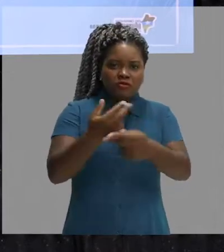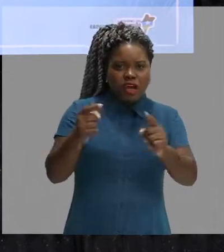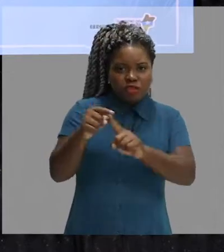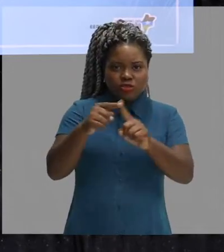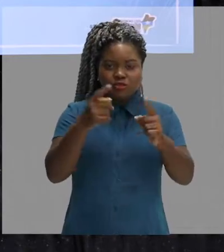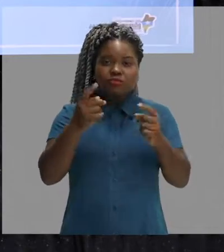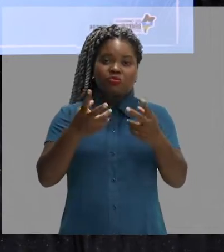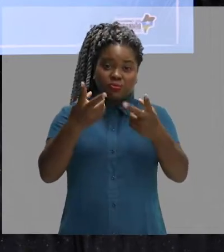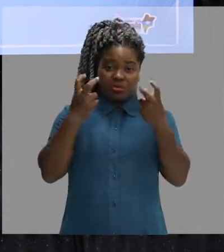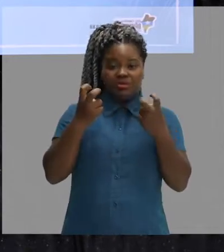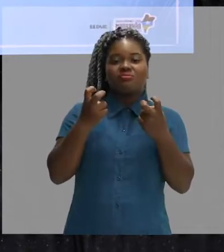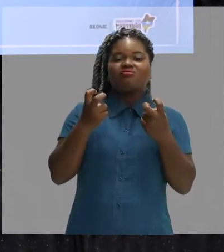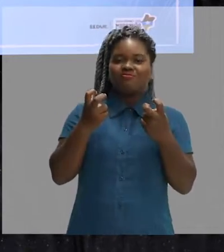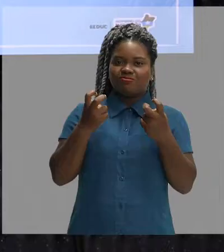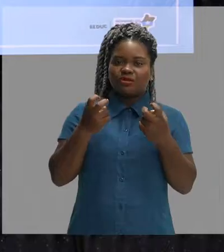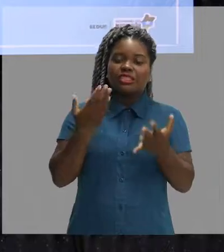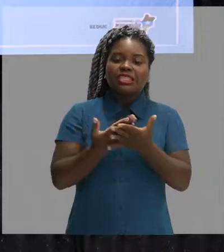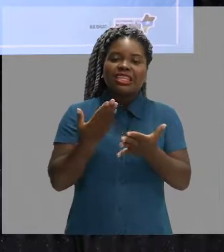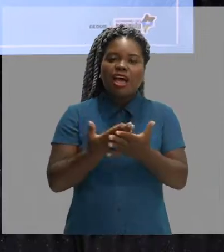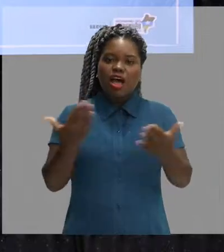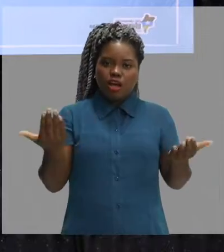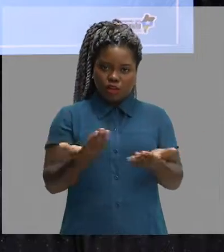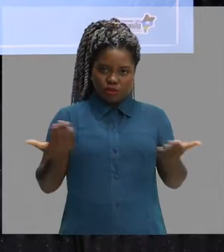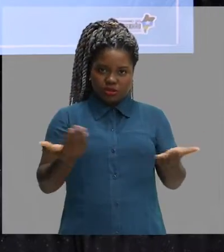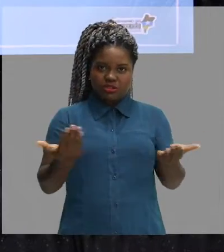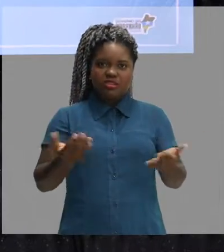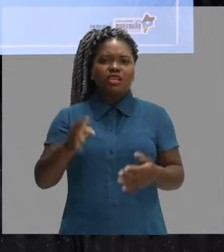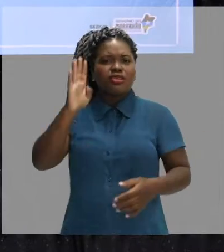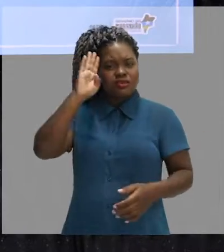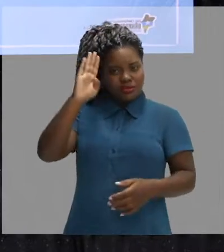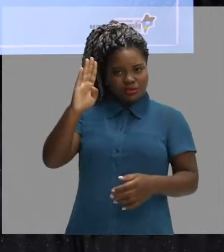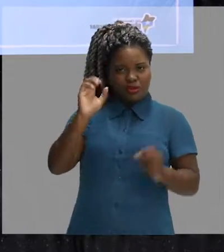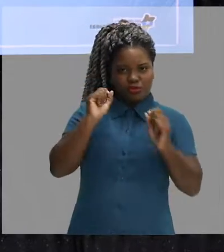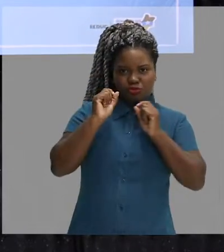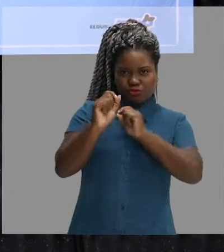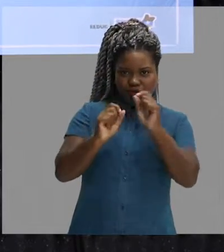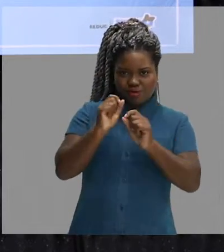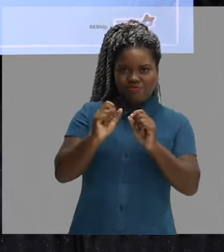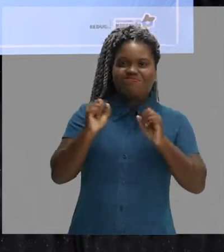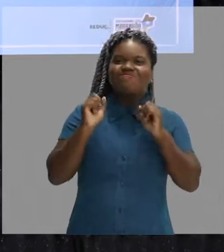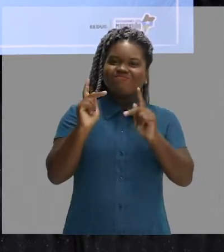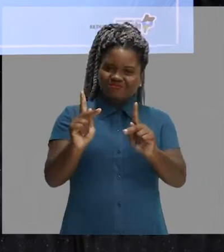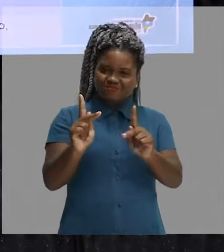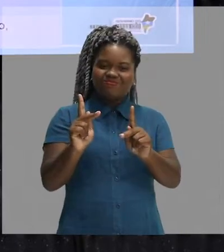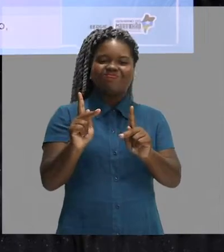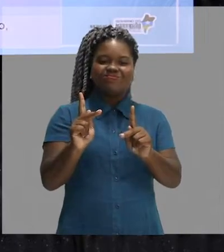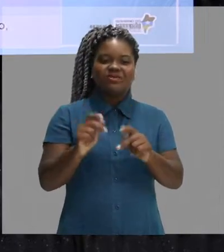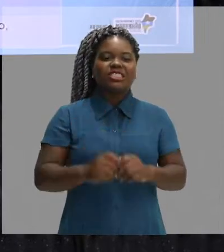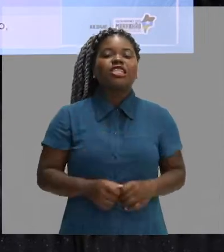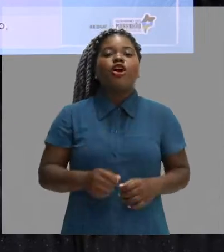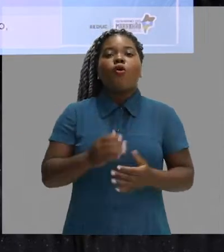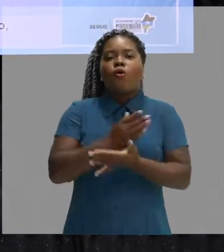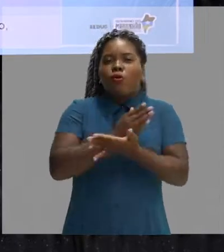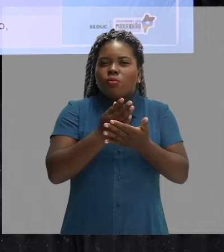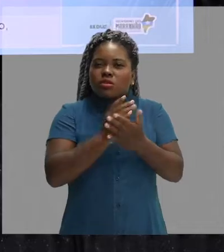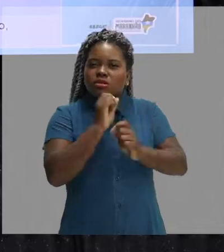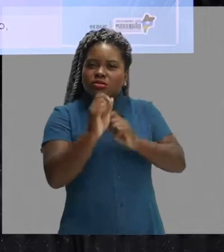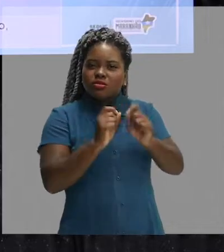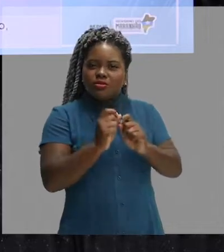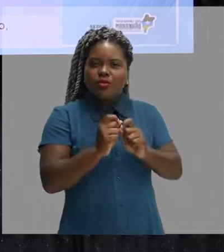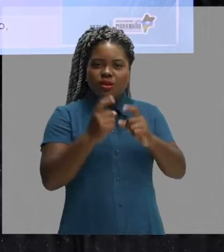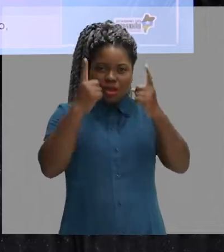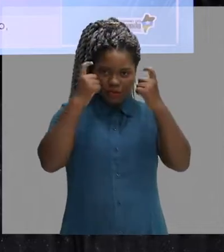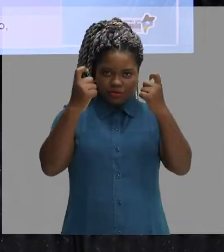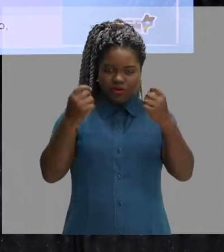nosso cotidiano. E na aula de hoje, iremos tratar sobre as principais, ok? Começando com a violência física, que é aquela